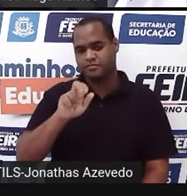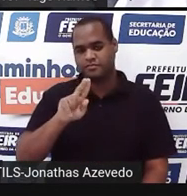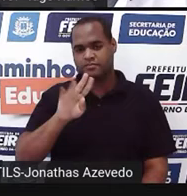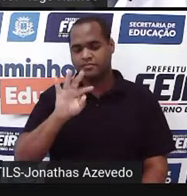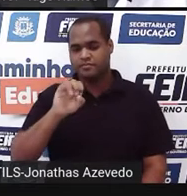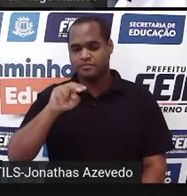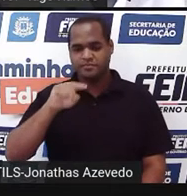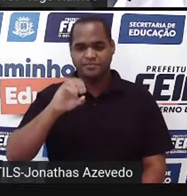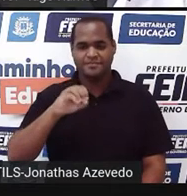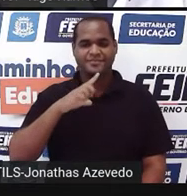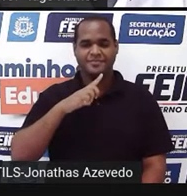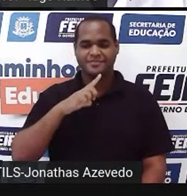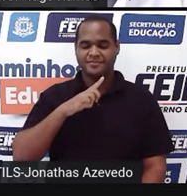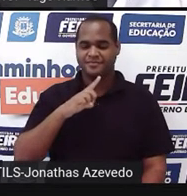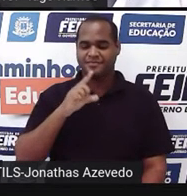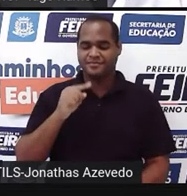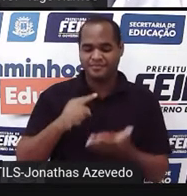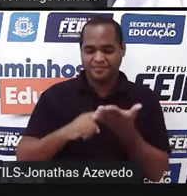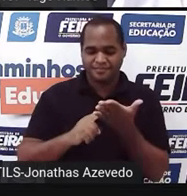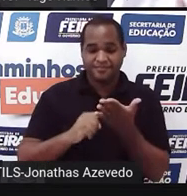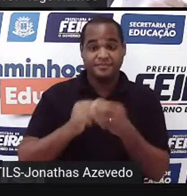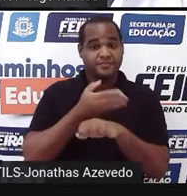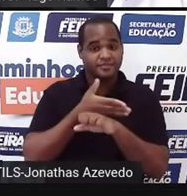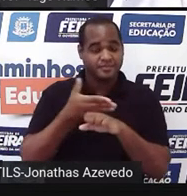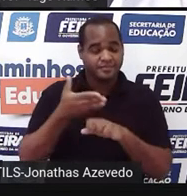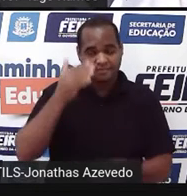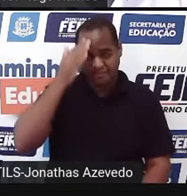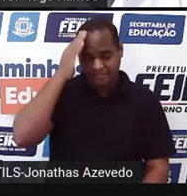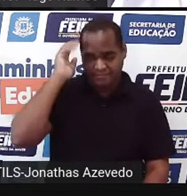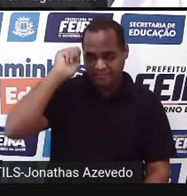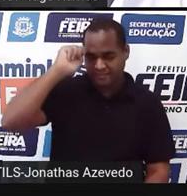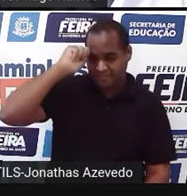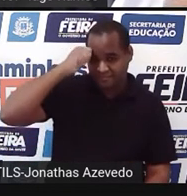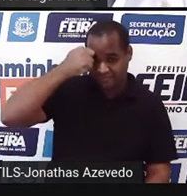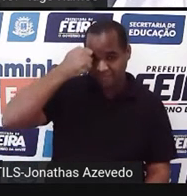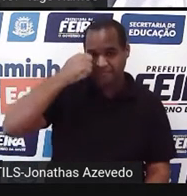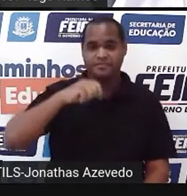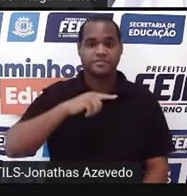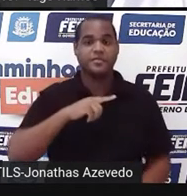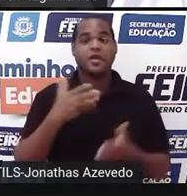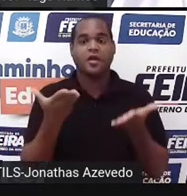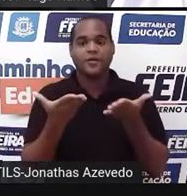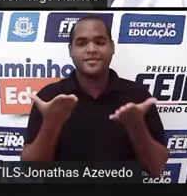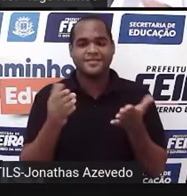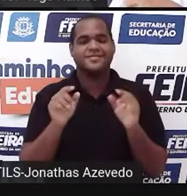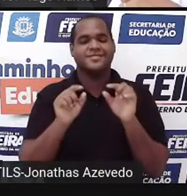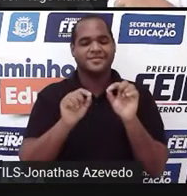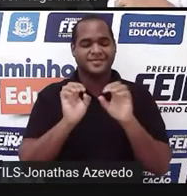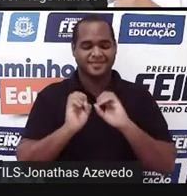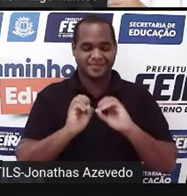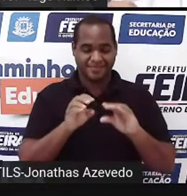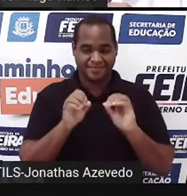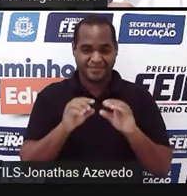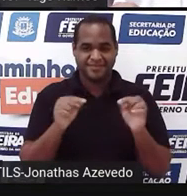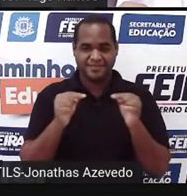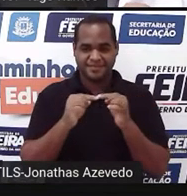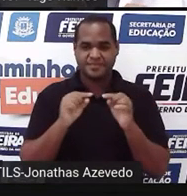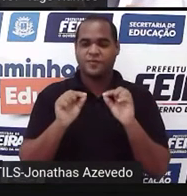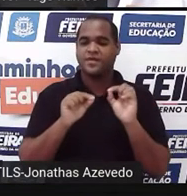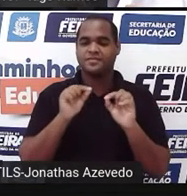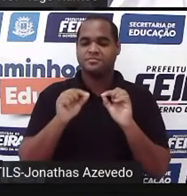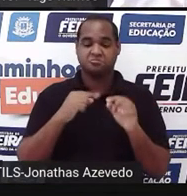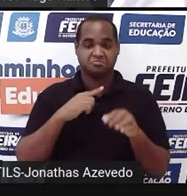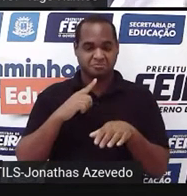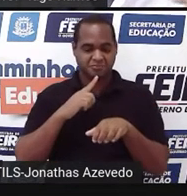Dias Lima minha pele é branca meu cabelo preto nesse momento aqui da aula tem uma